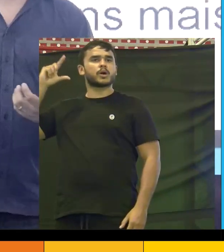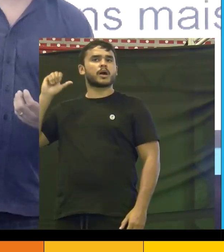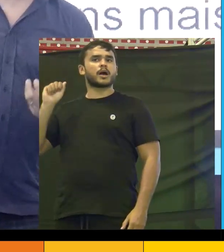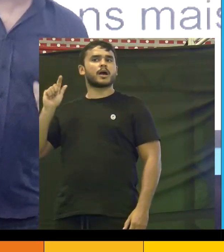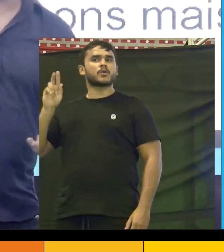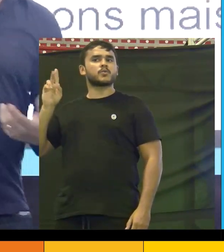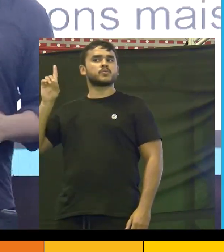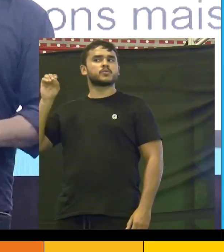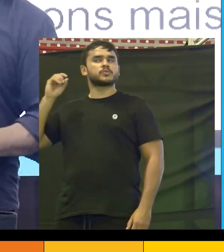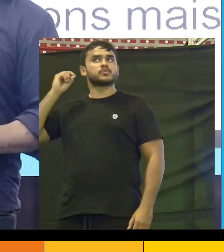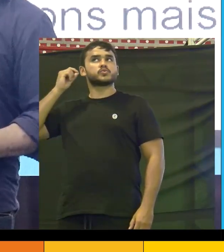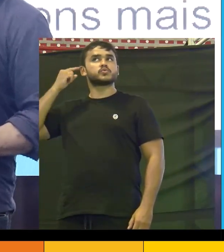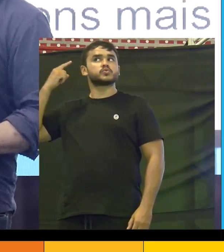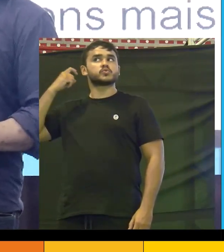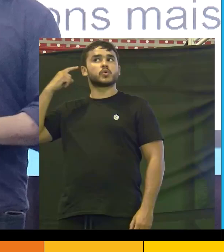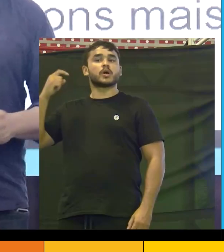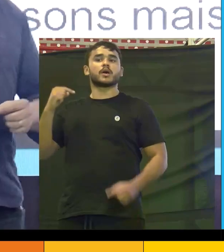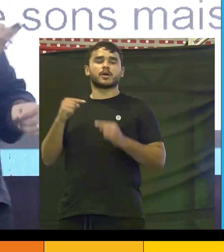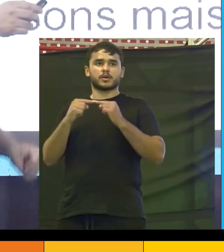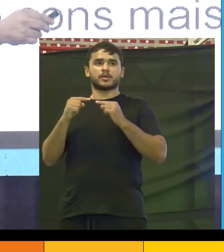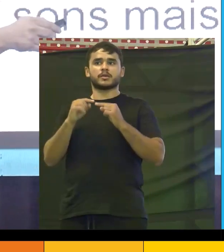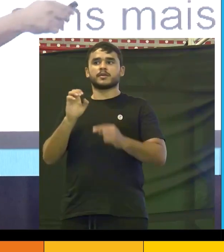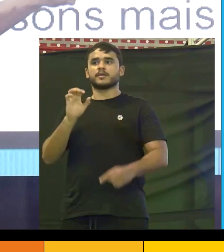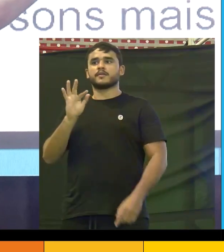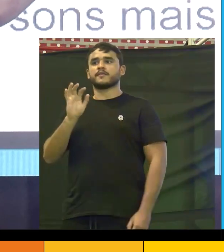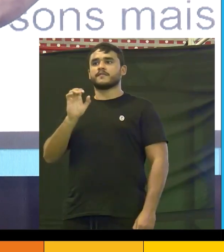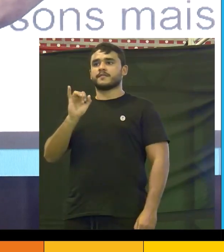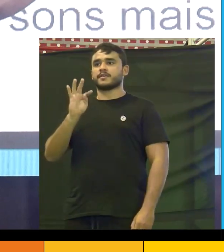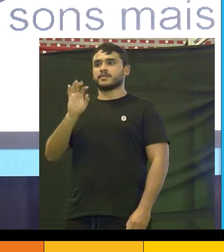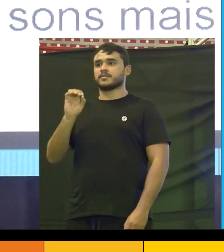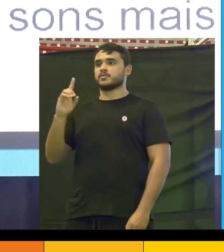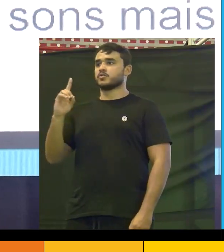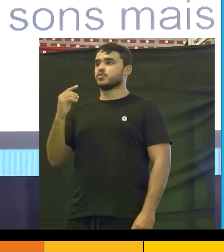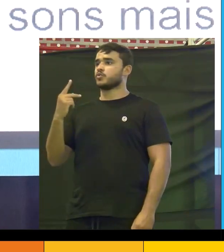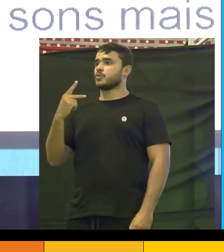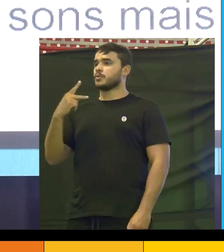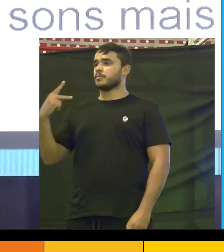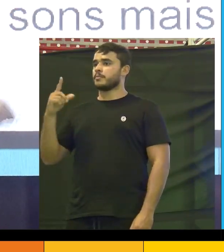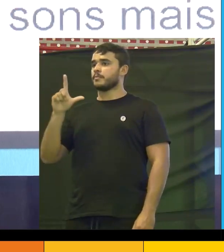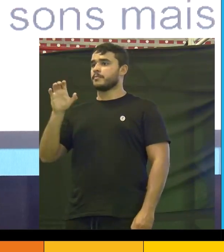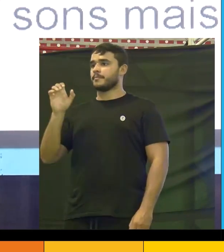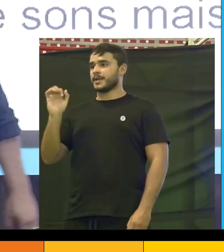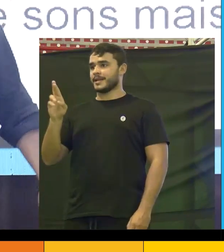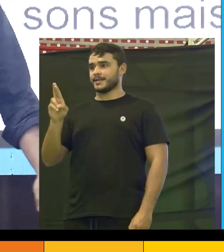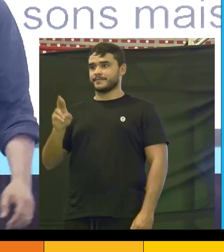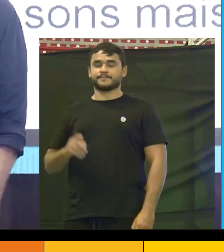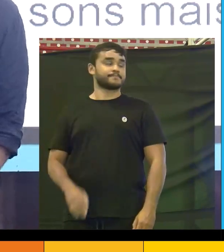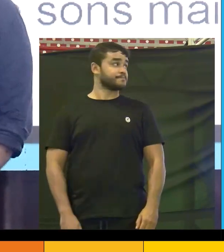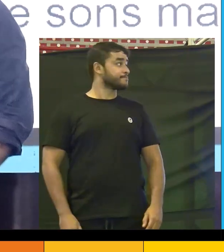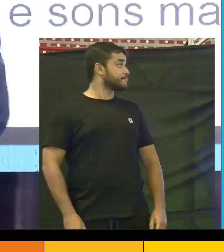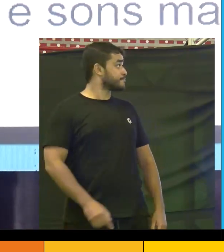gente? Efeito Doppler. Enquanto a quarta questão está relacionada exatamente ao